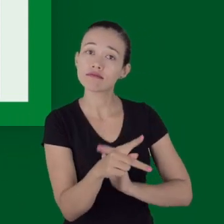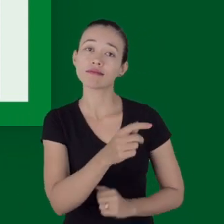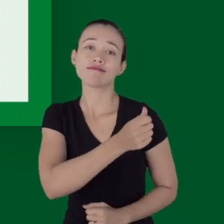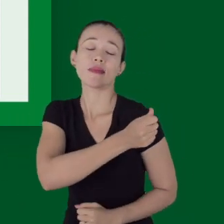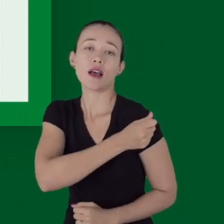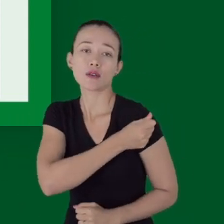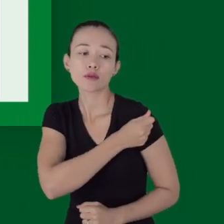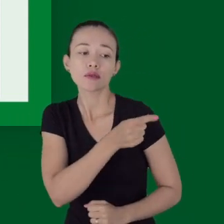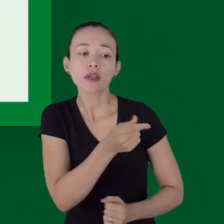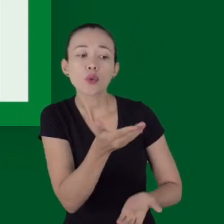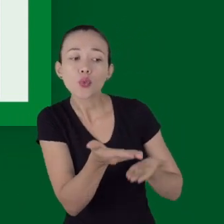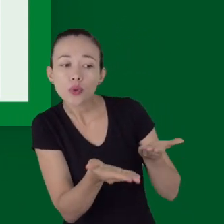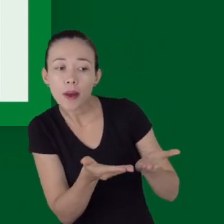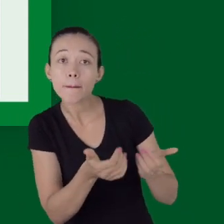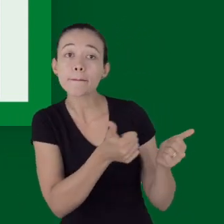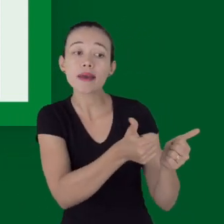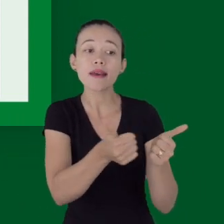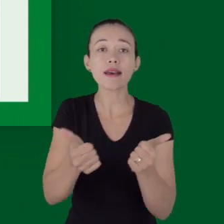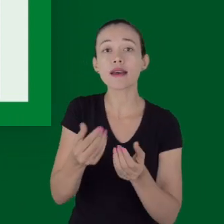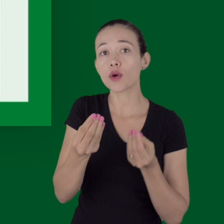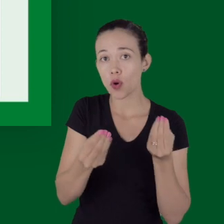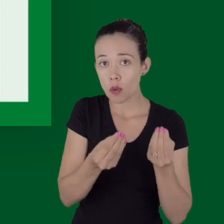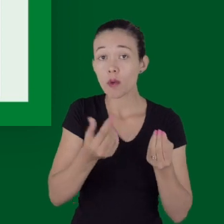manejo do aluno com diabetes.